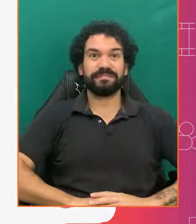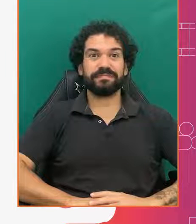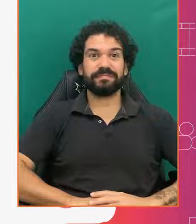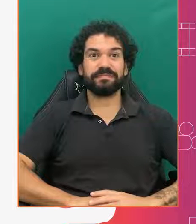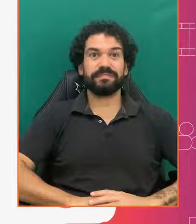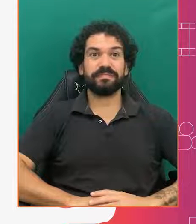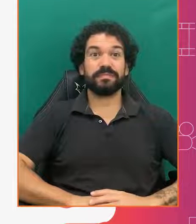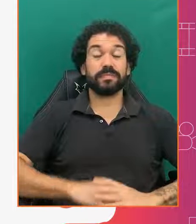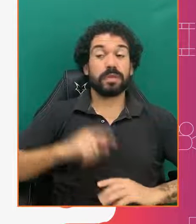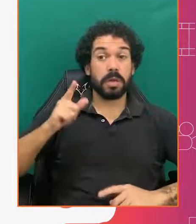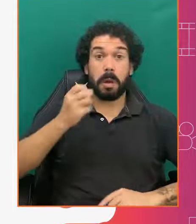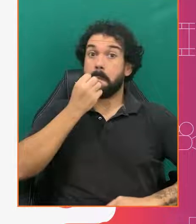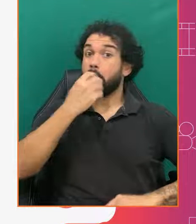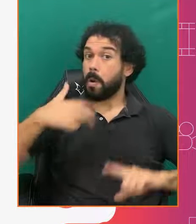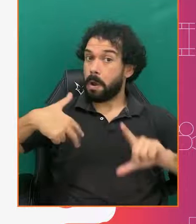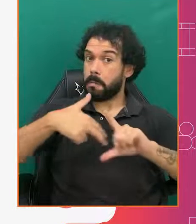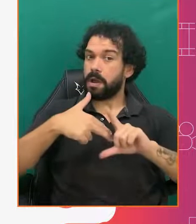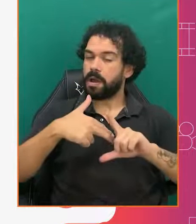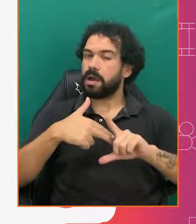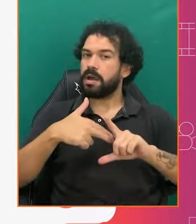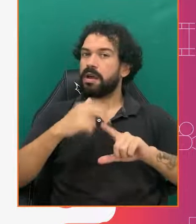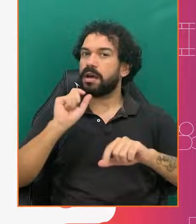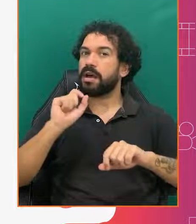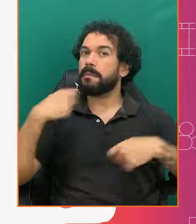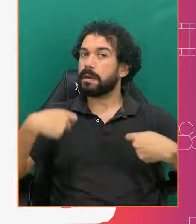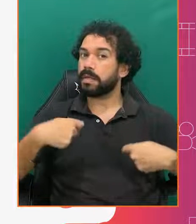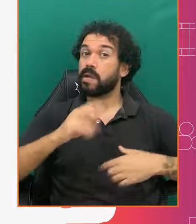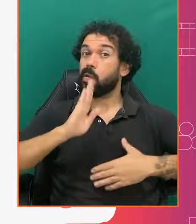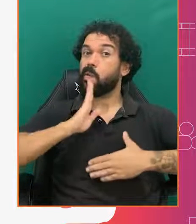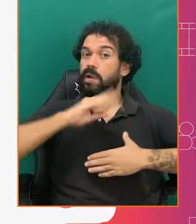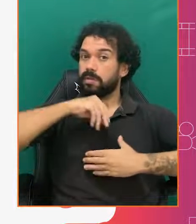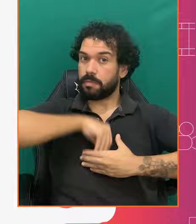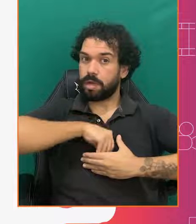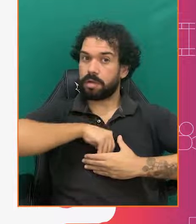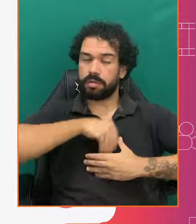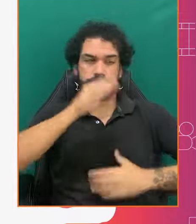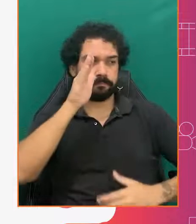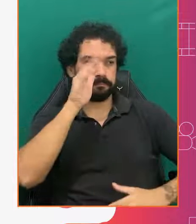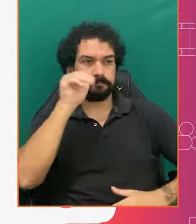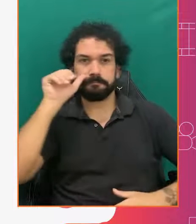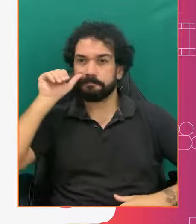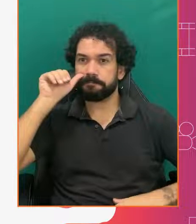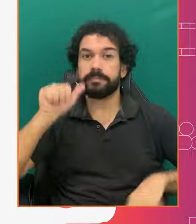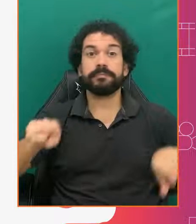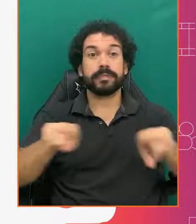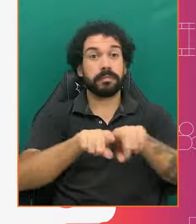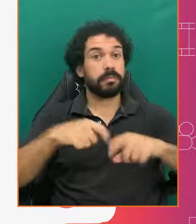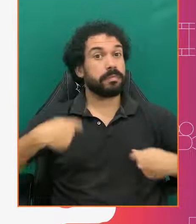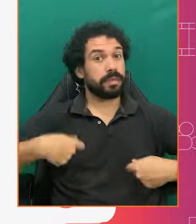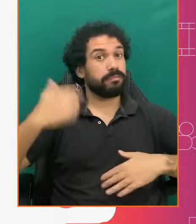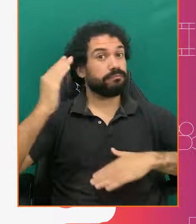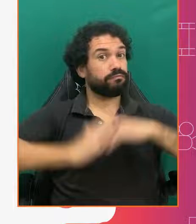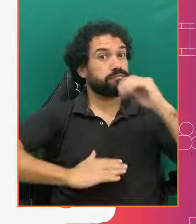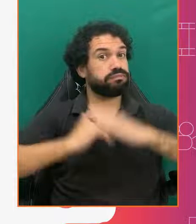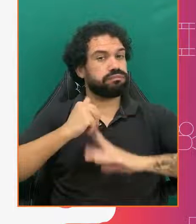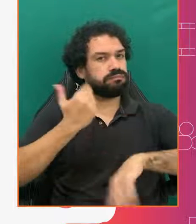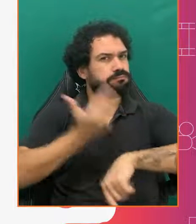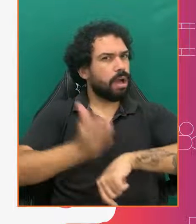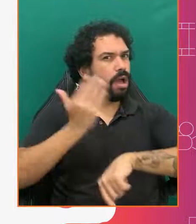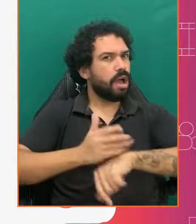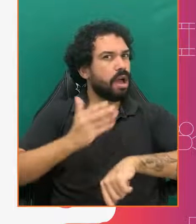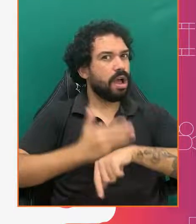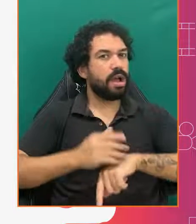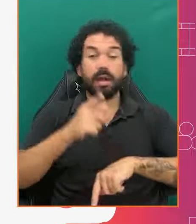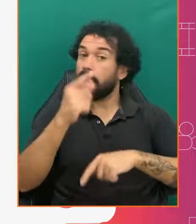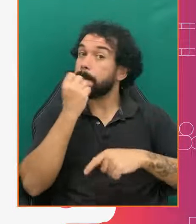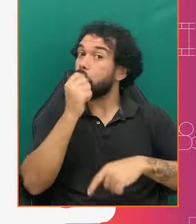O segredo de um bom animador é conhecimento, observação e prática.